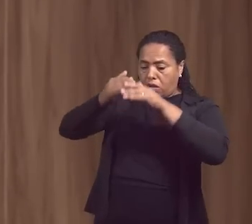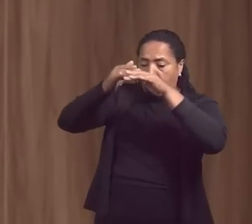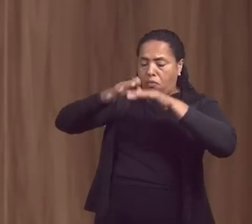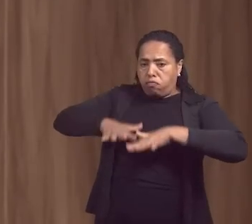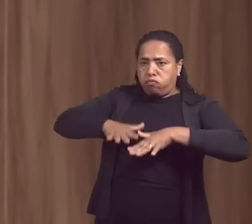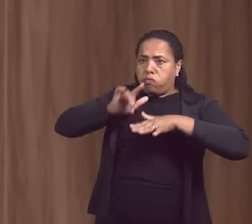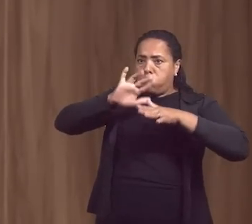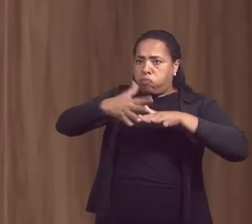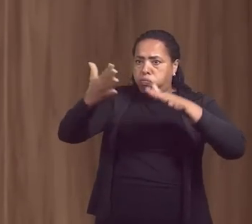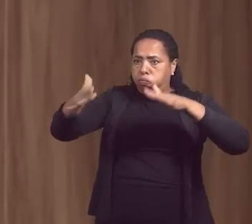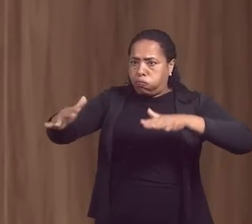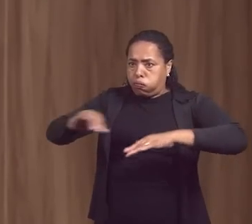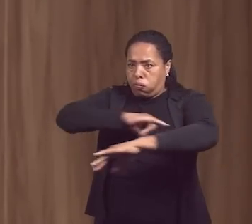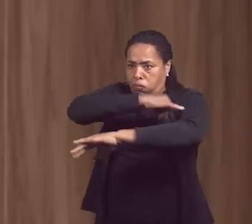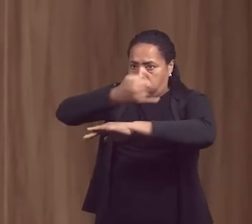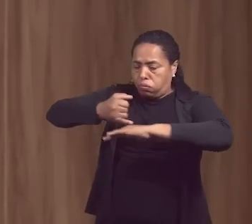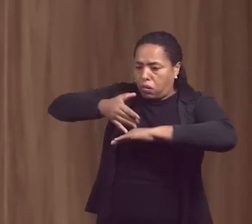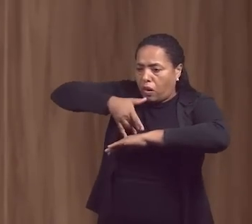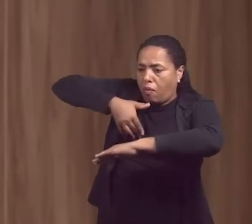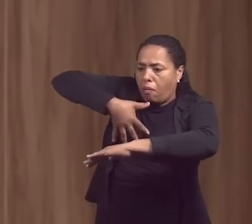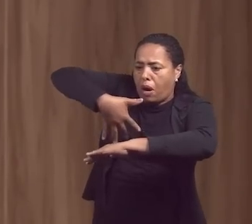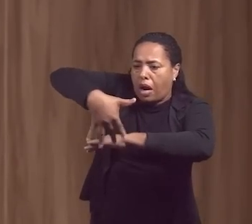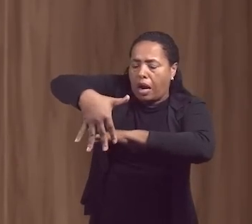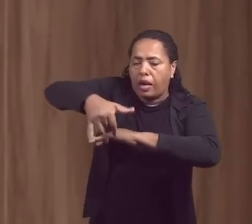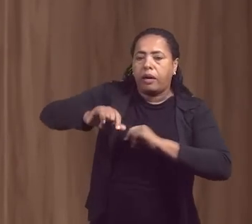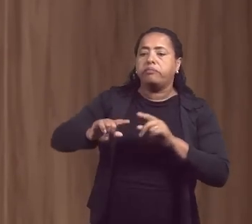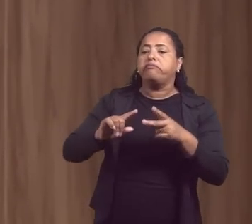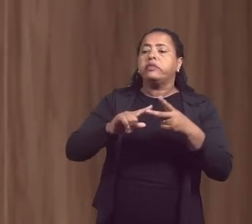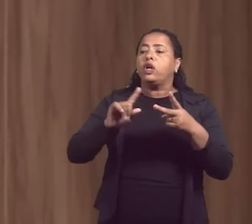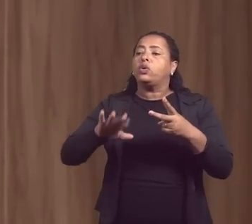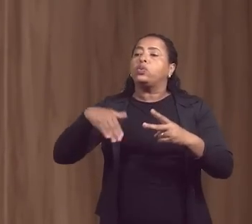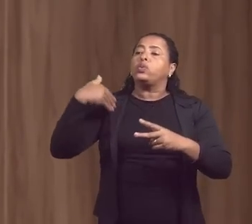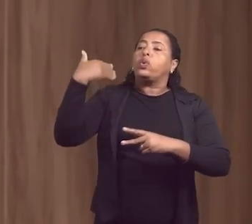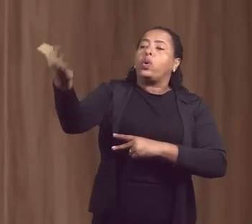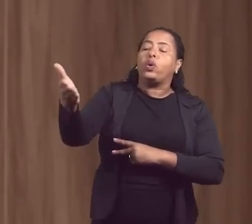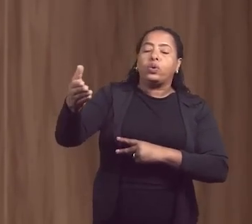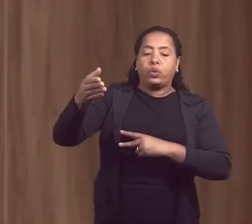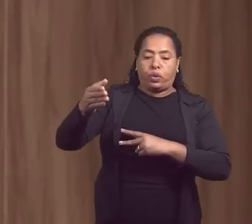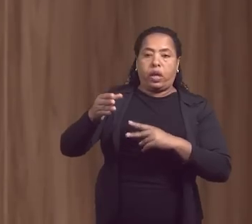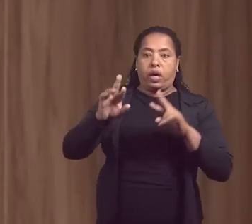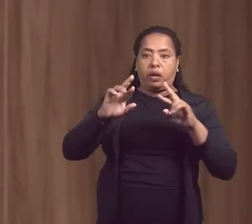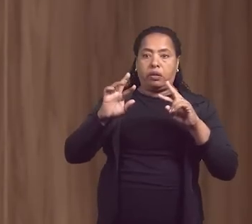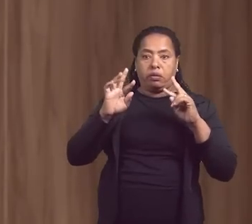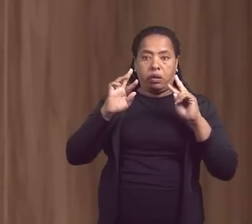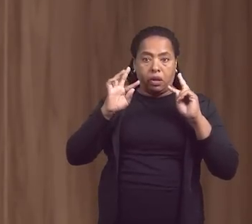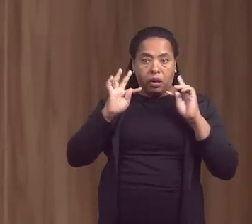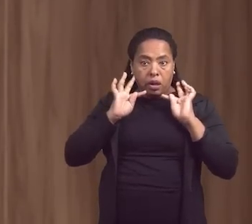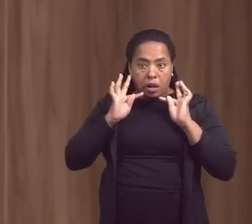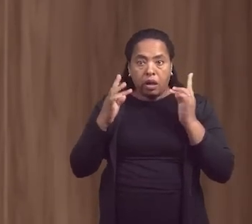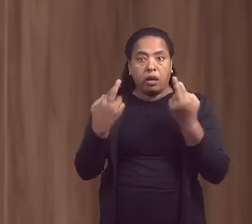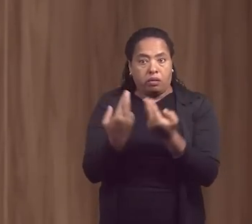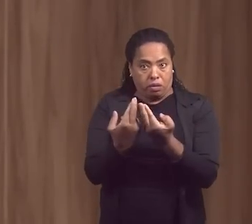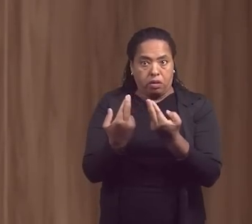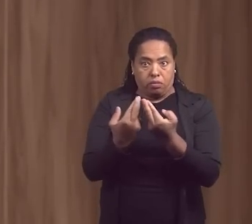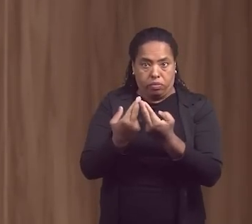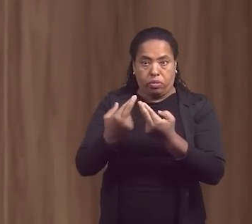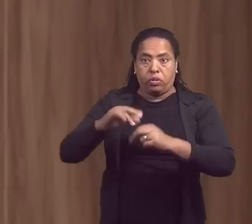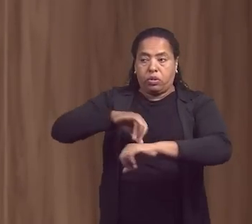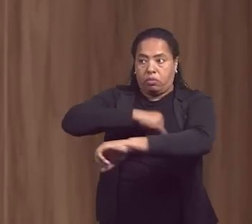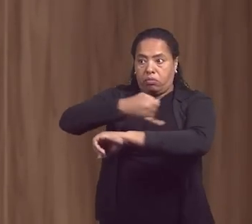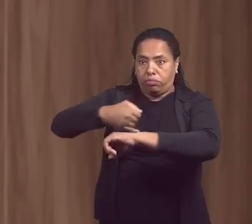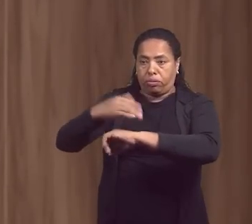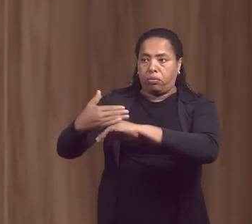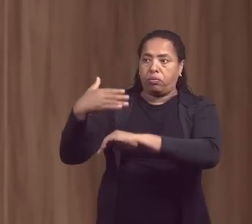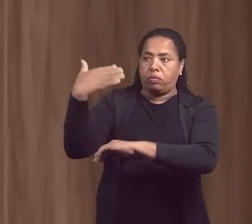jeito, e as outras tribos do outro lado do Jordão, atravessando o Jordão. Então o Senhor determina isso.